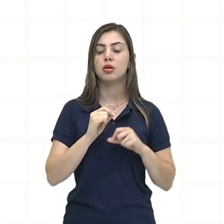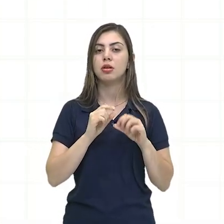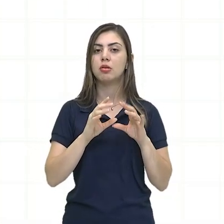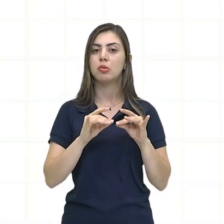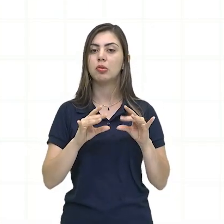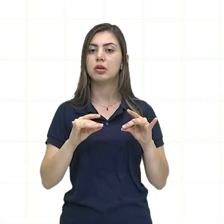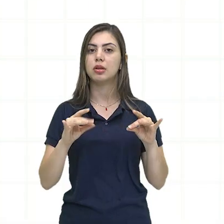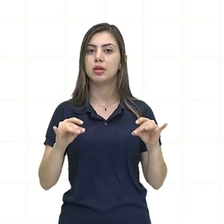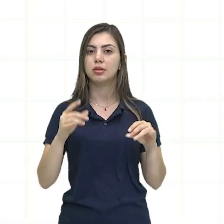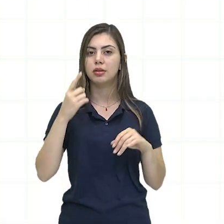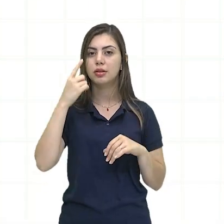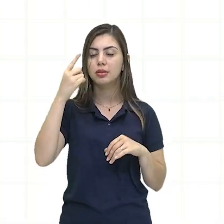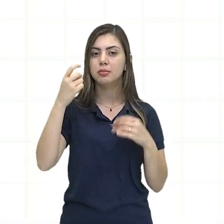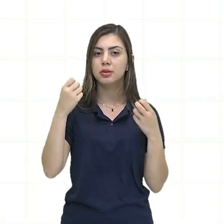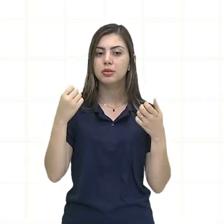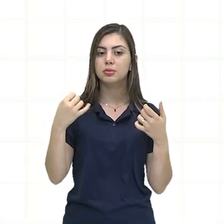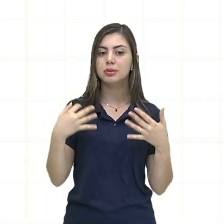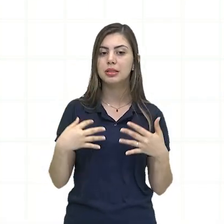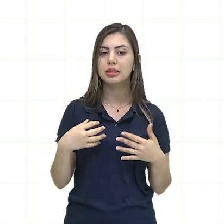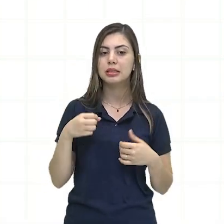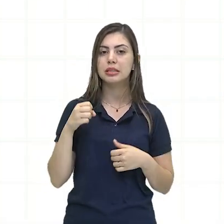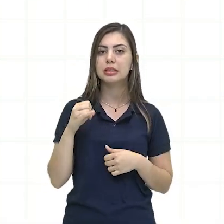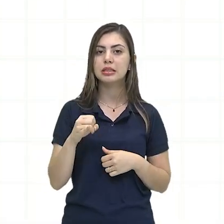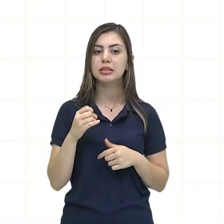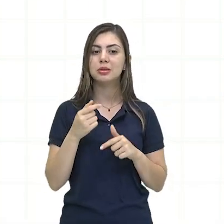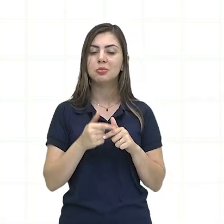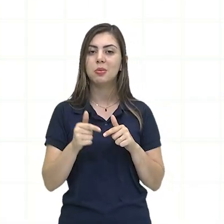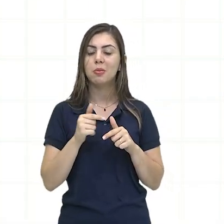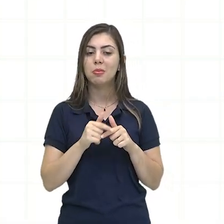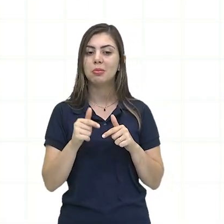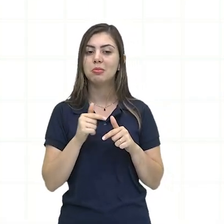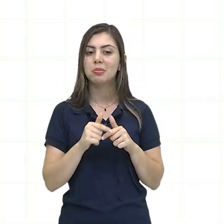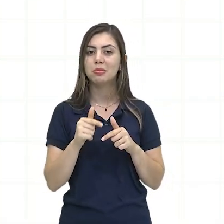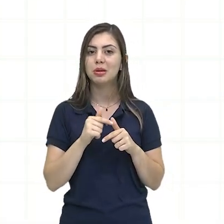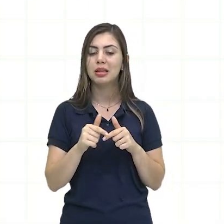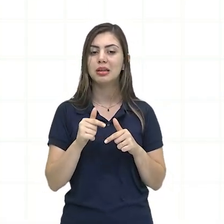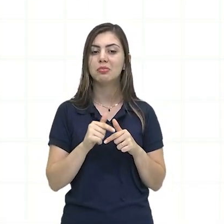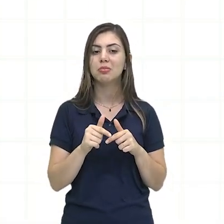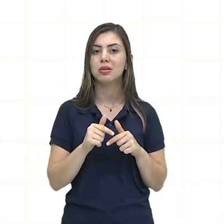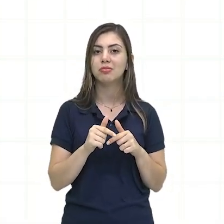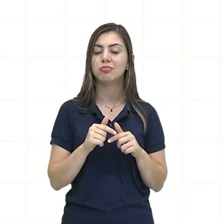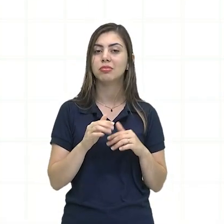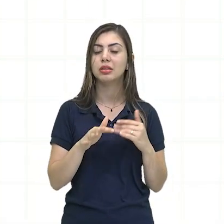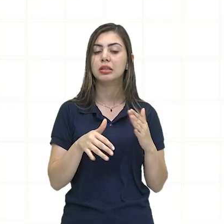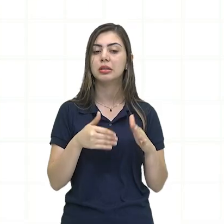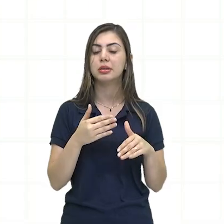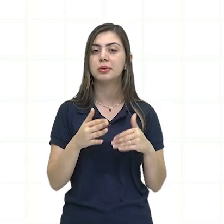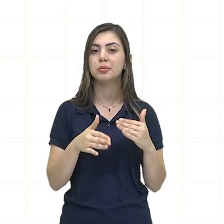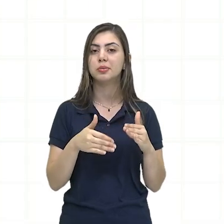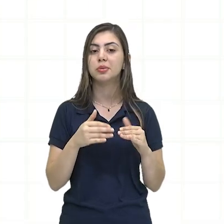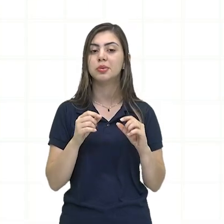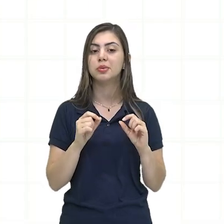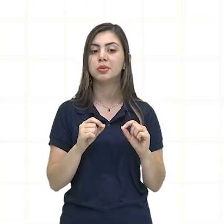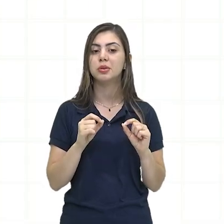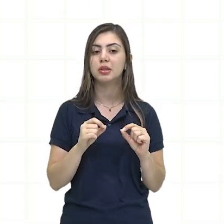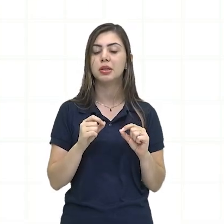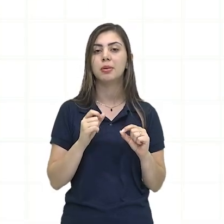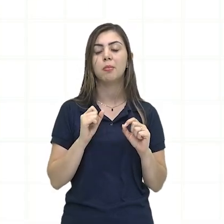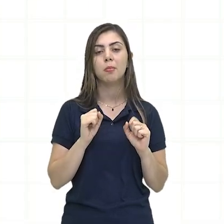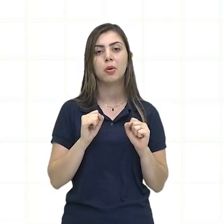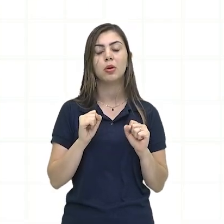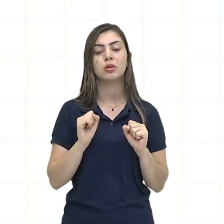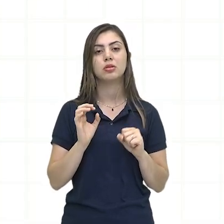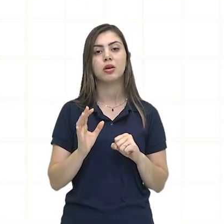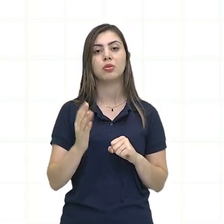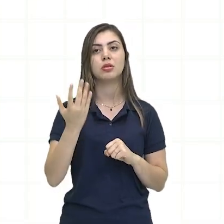como a professora disse, que quando inflama, gera ali, né, a questão também das